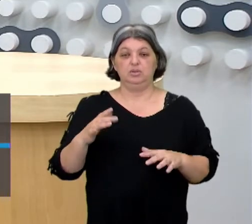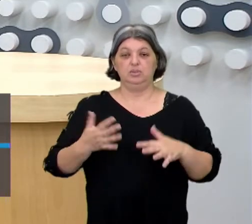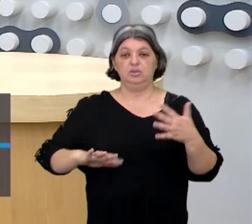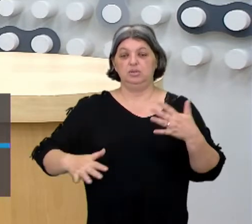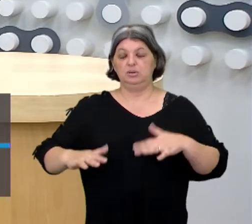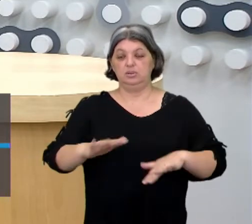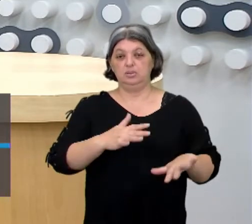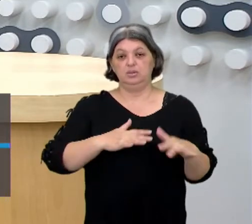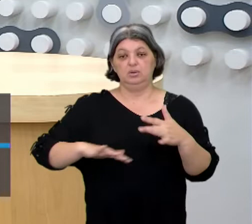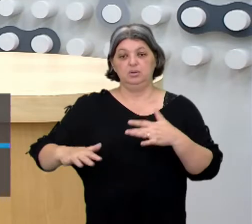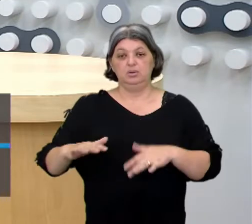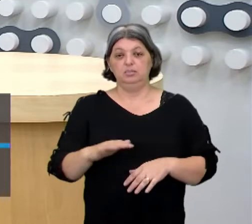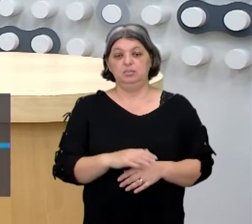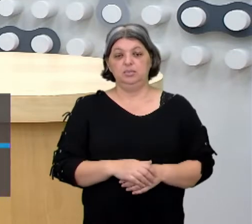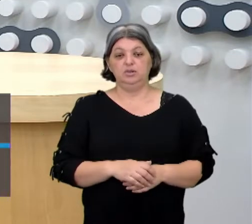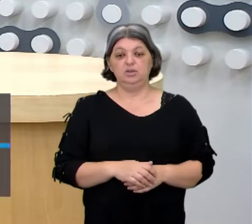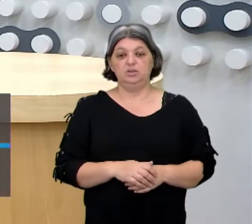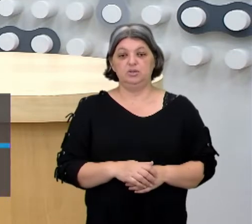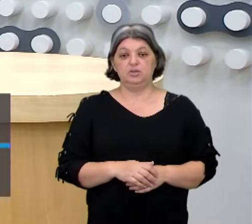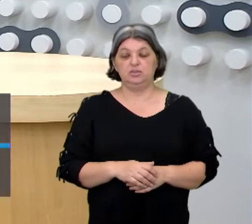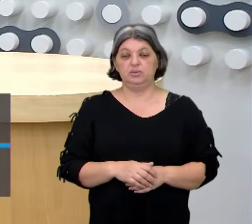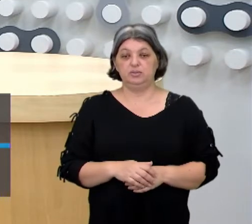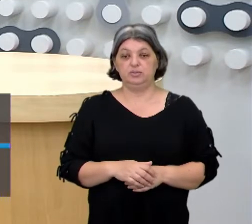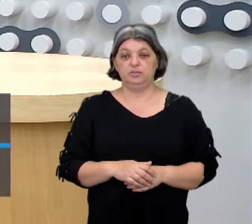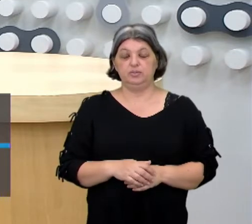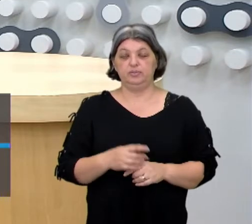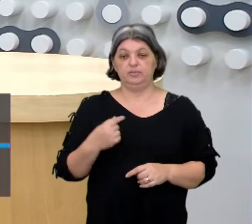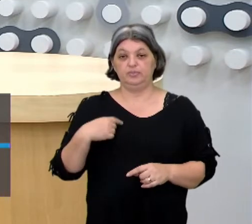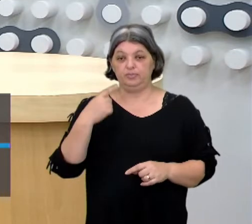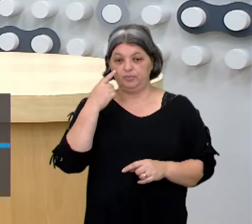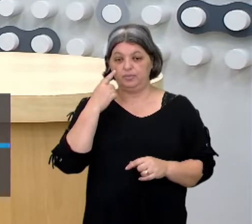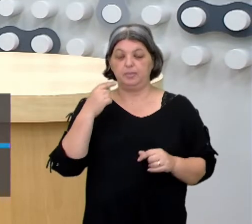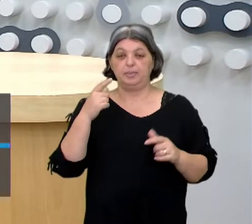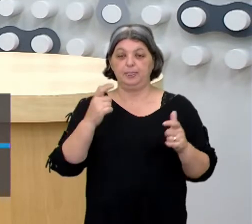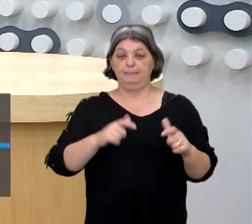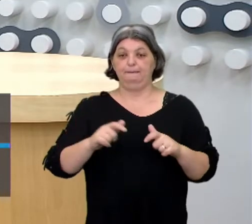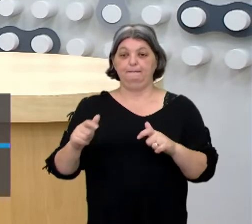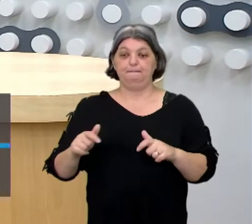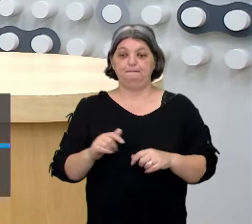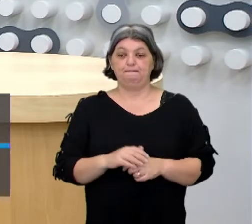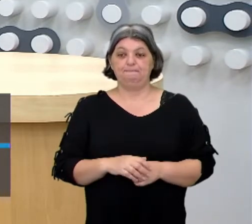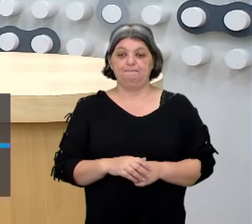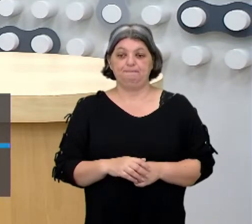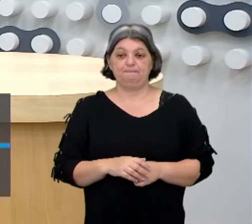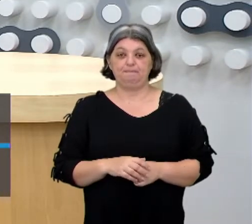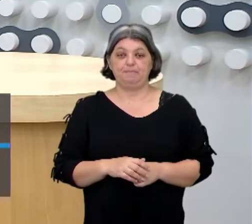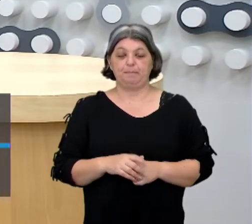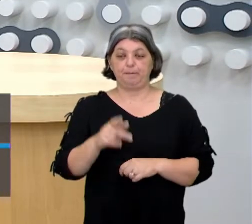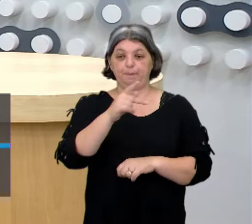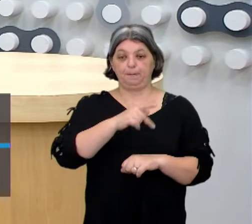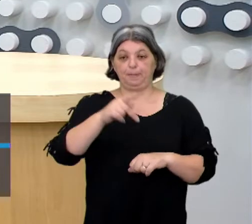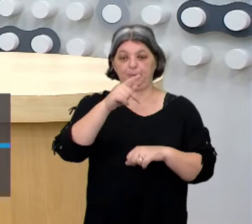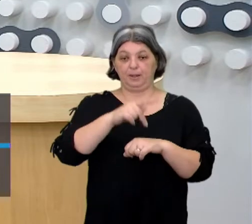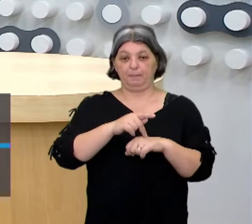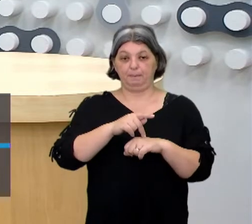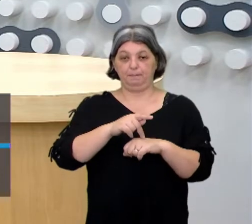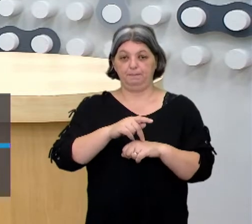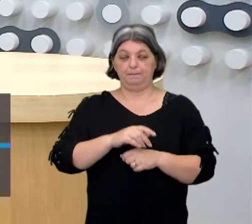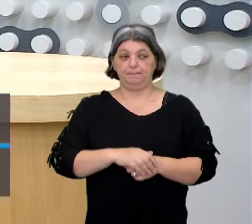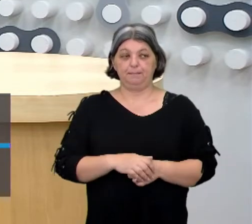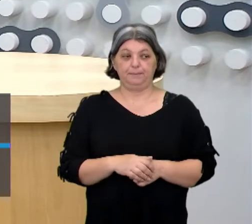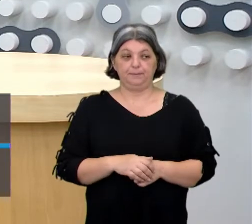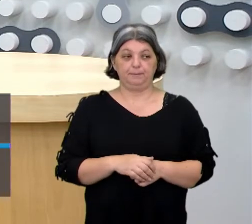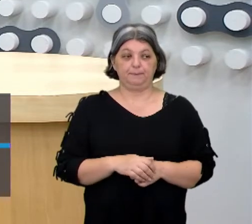ele acertou de alguma maneira, né, não na cidade onde ele estava localizado, mas sim, né, no país. Então, importante retratar,